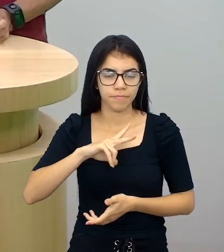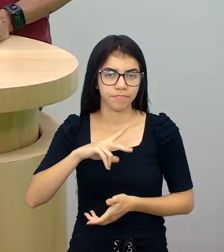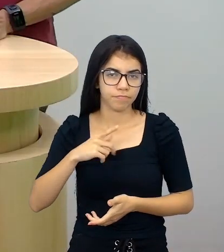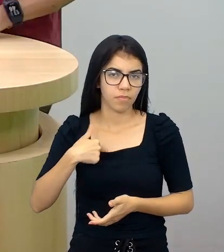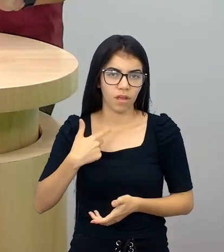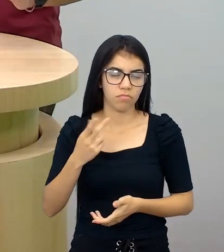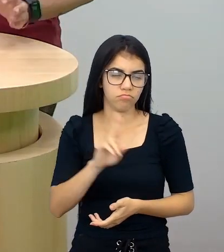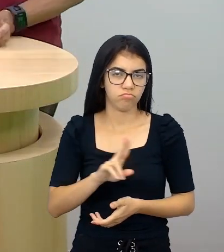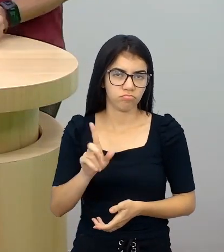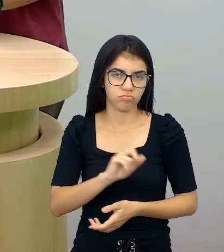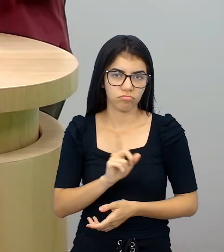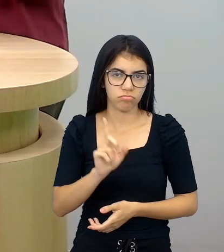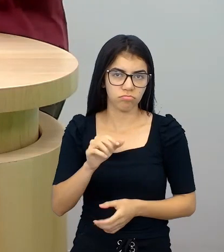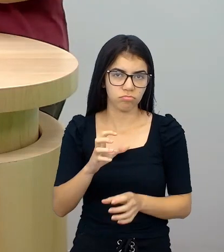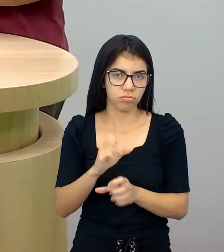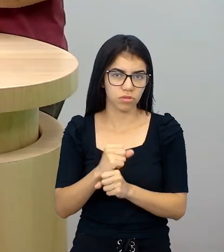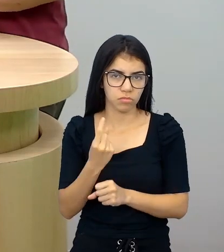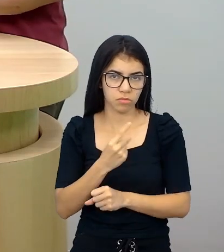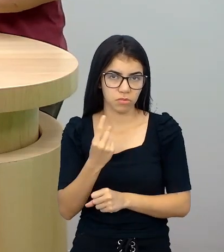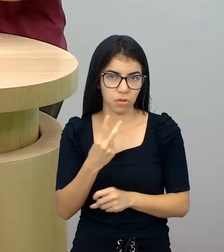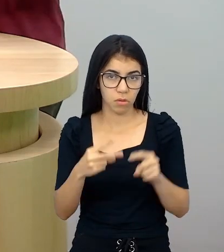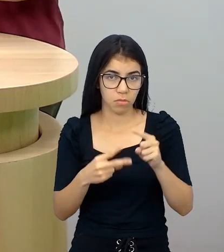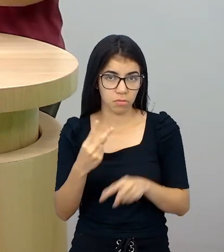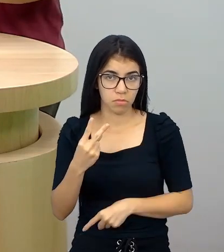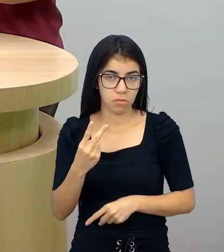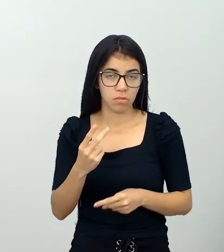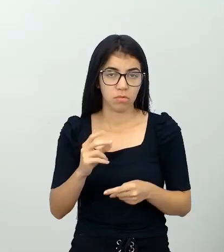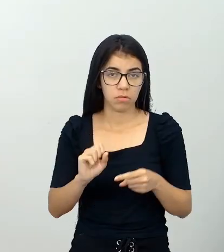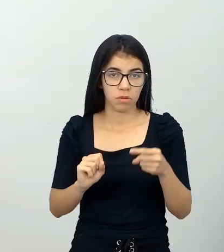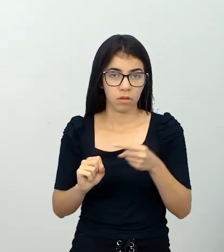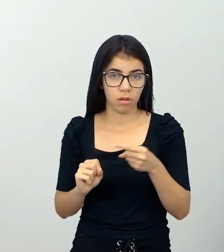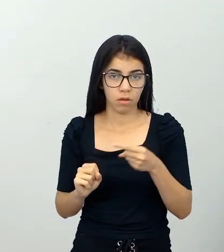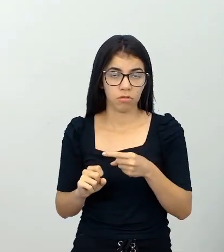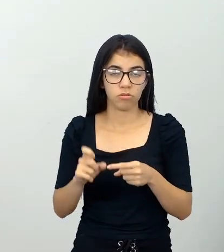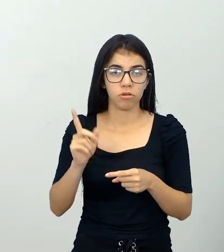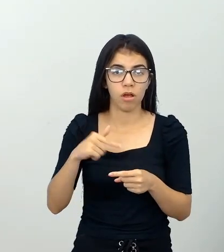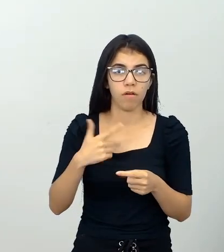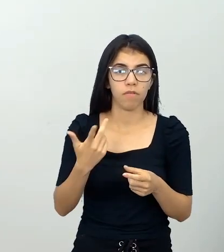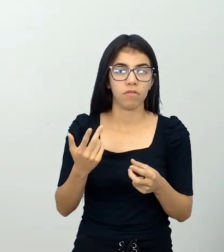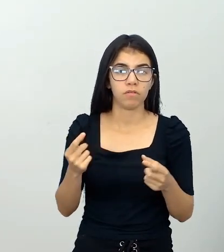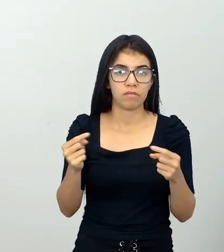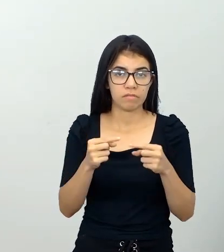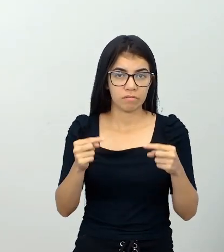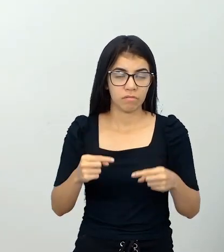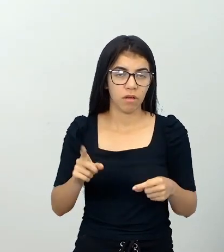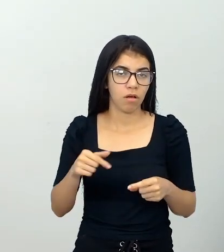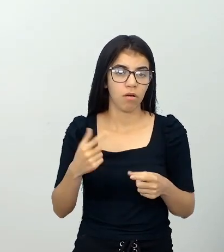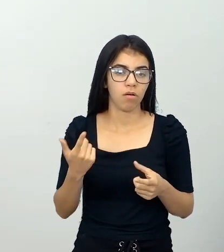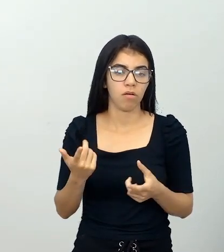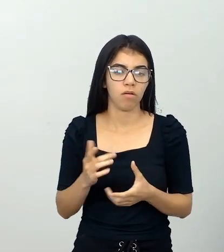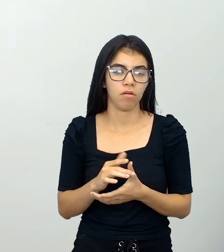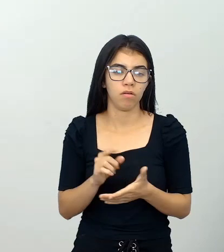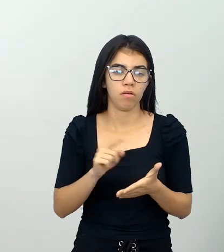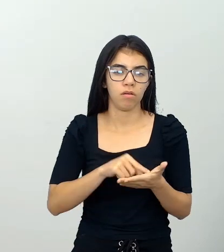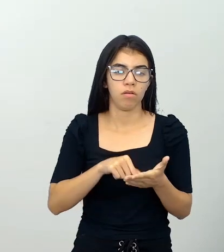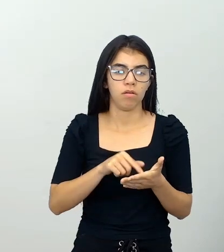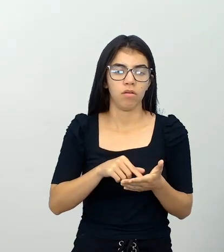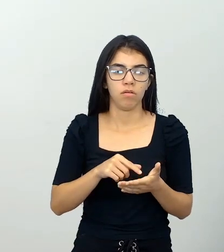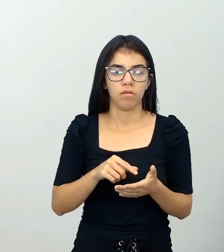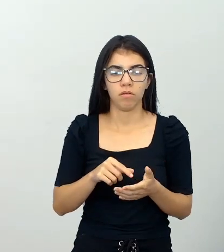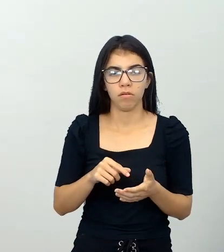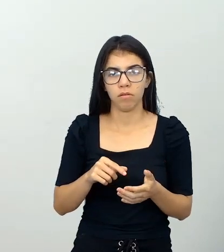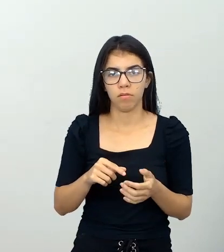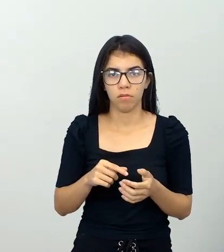não utilizo. Já somos 2 negativos, como eu sei que o resultado vai ser negativo entre eles, né? Então não vou, aqui na calculadora, não vou apertar